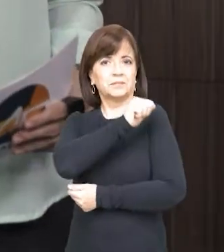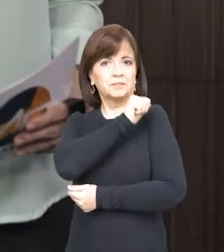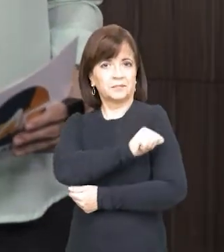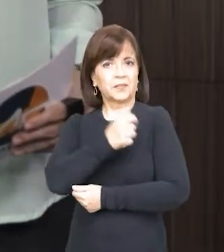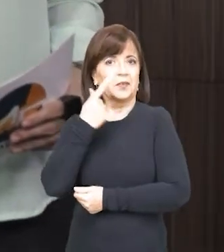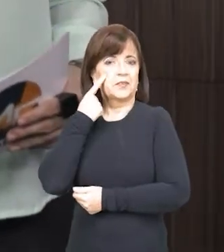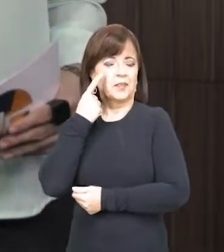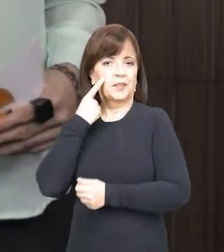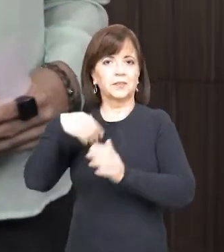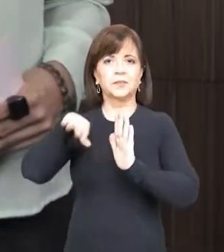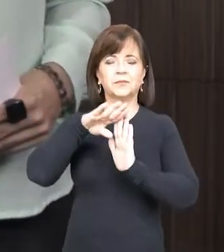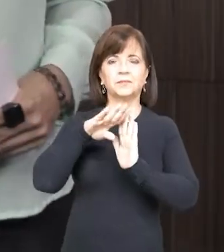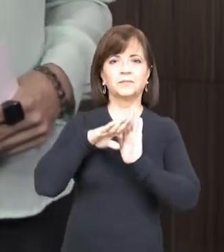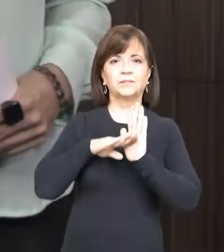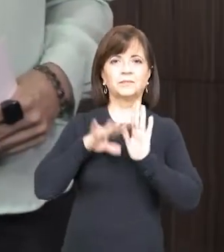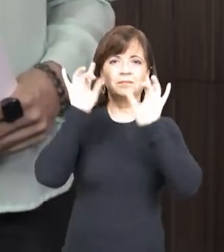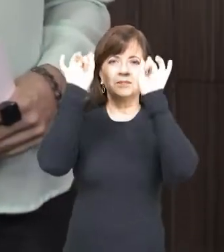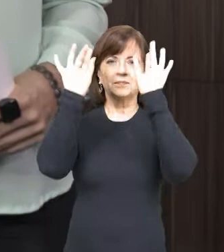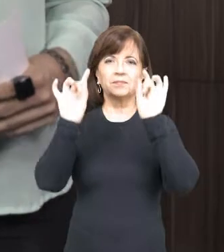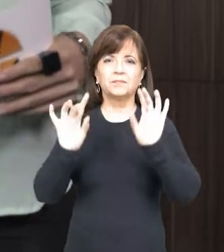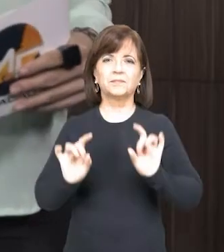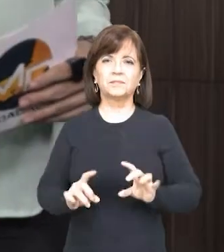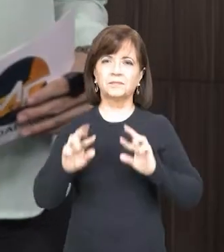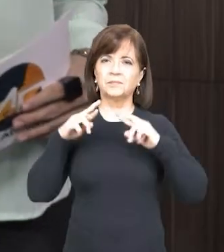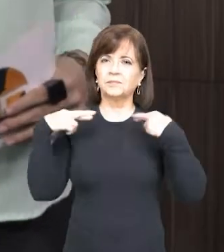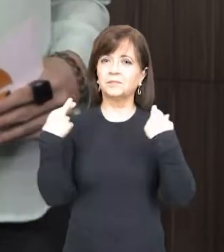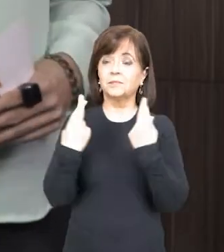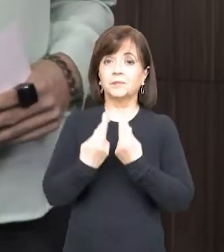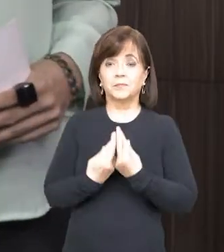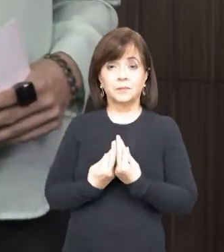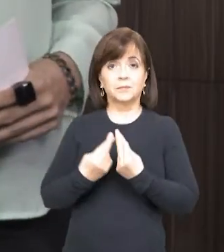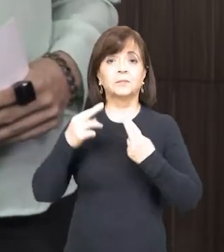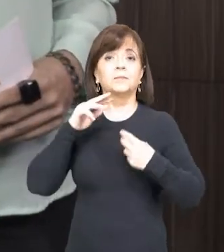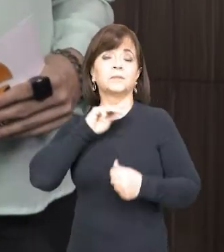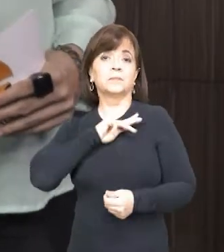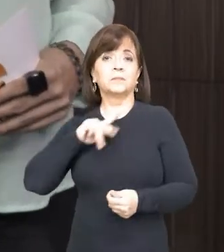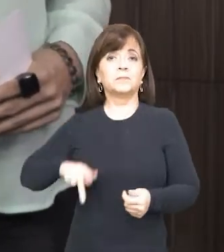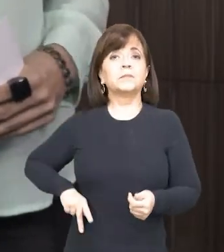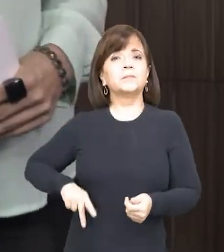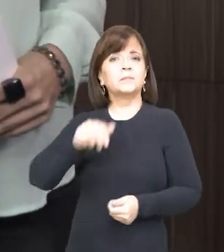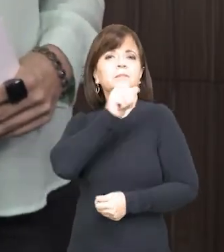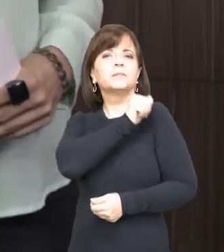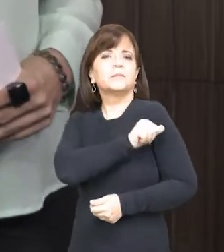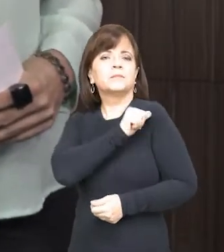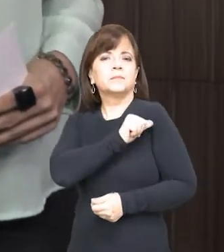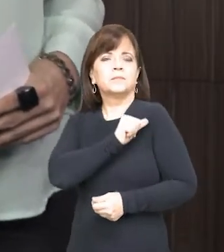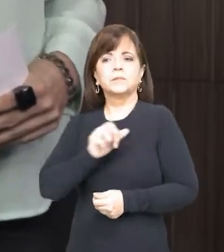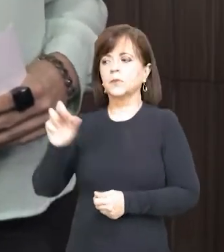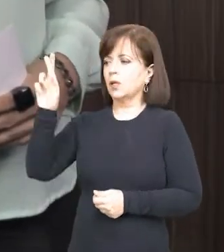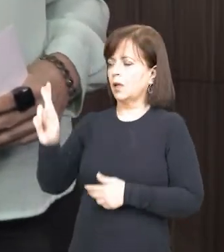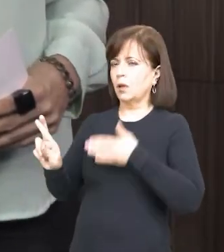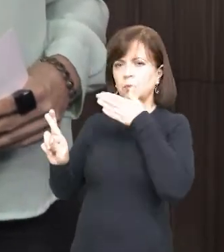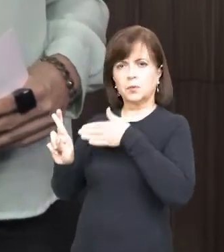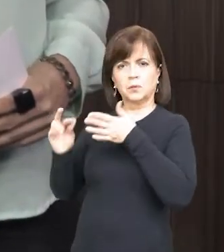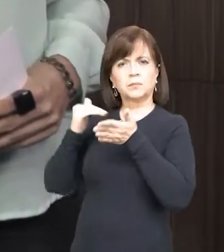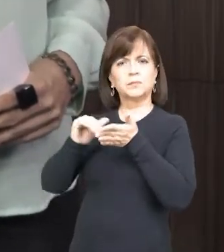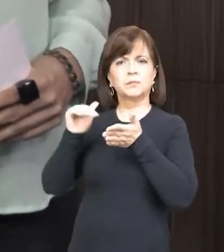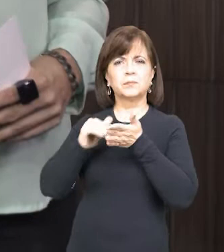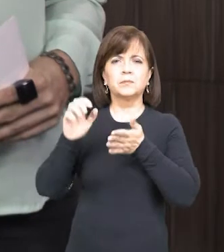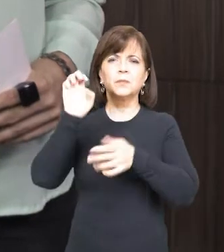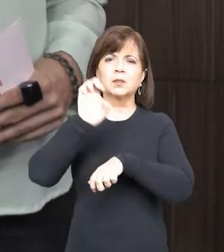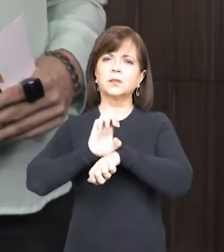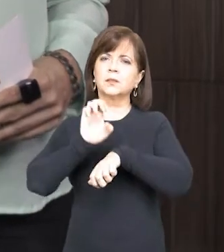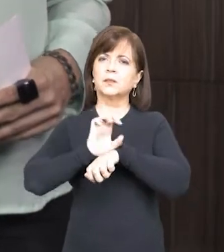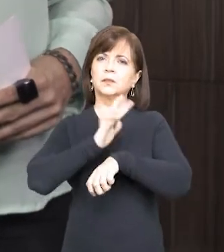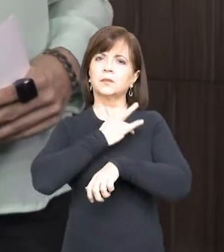matéria especial sobre as reuniões entre o Ministério Público do Rio de Janeiro com representantes da Secretaria de Estado de Saúde e